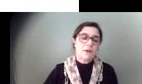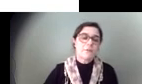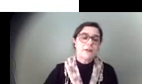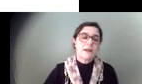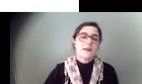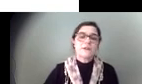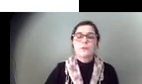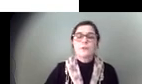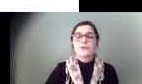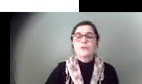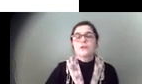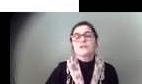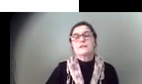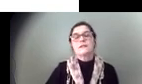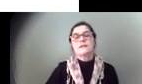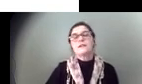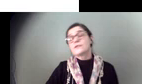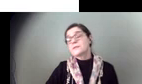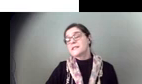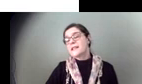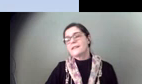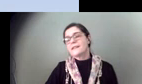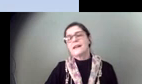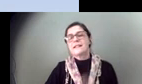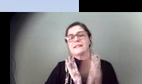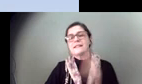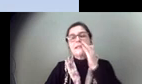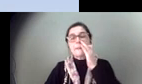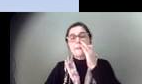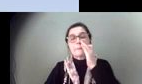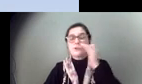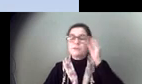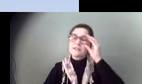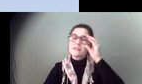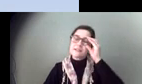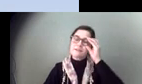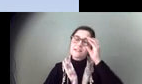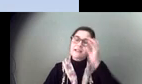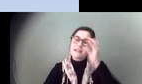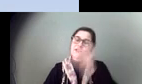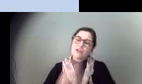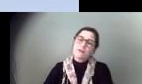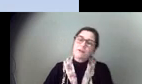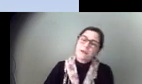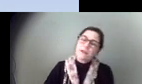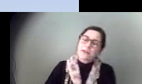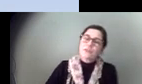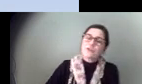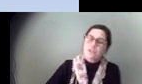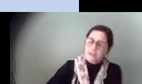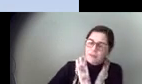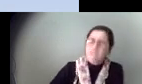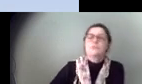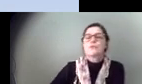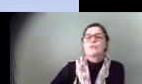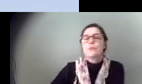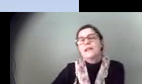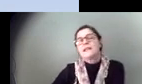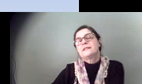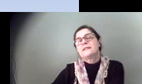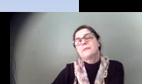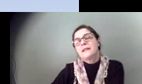de aula. Então, como nós vamos resgatar, né, esse guia de observação de sala de aula, que nós já